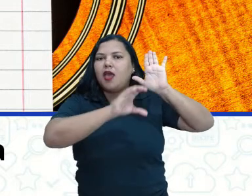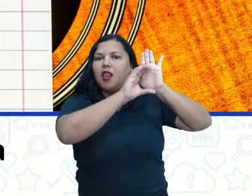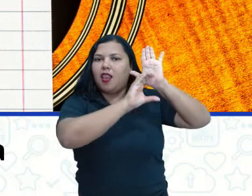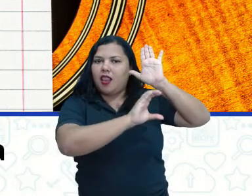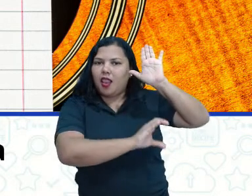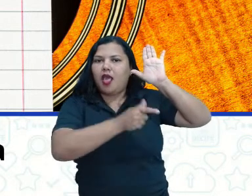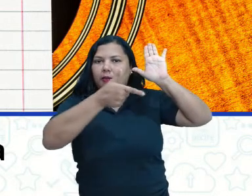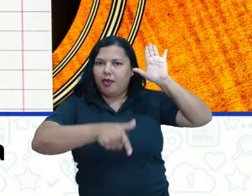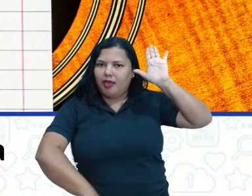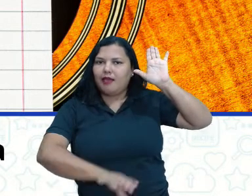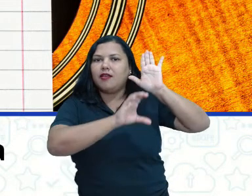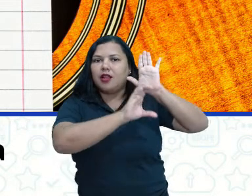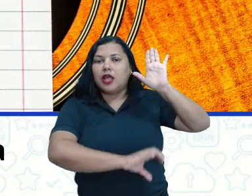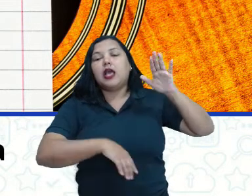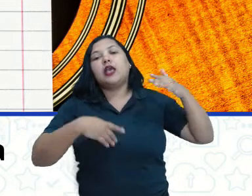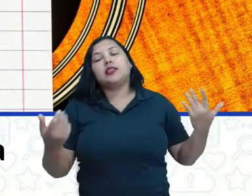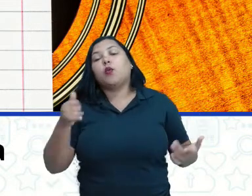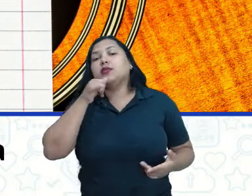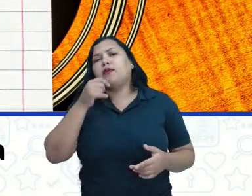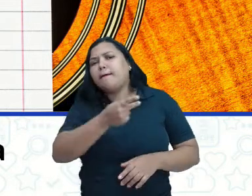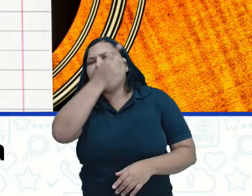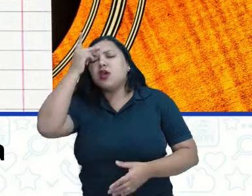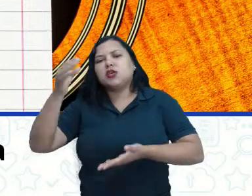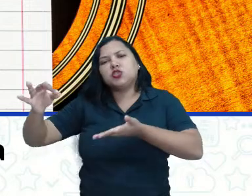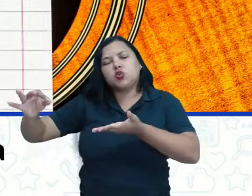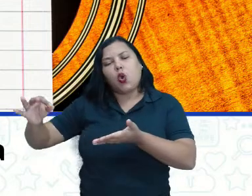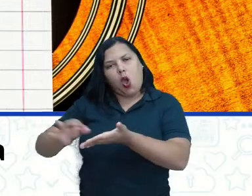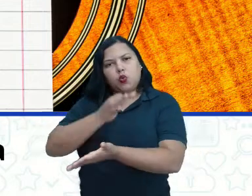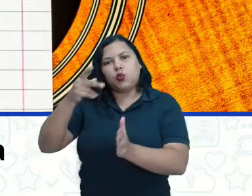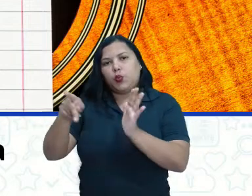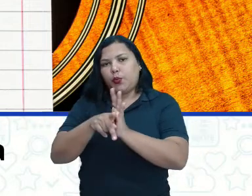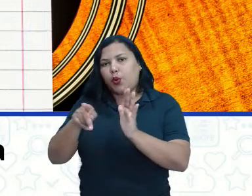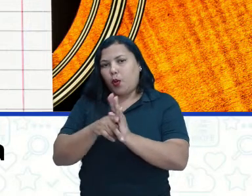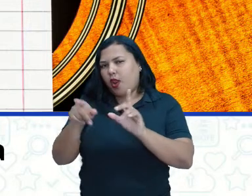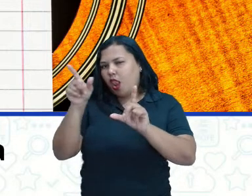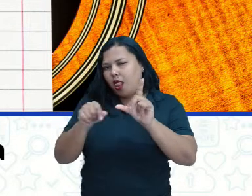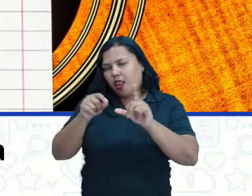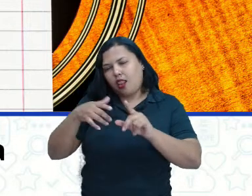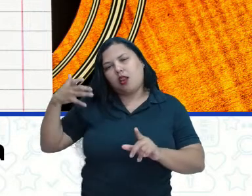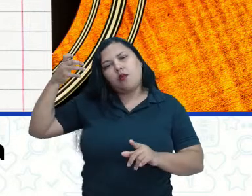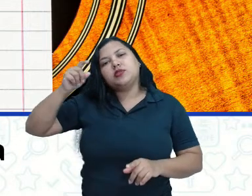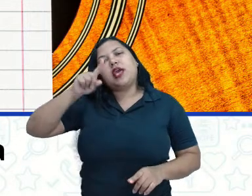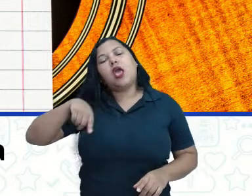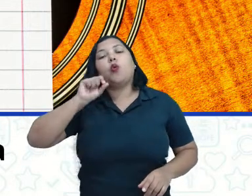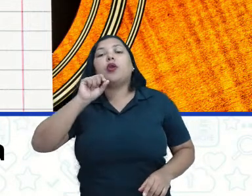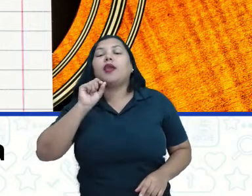O escritor da letra é o letrista, né? Lyricist. Pode ser também um